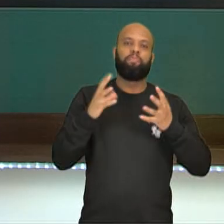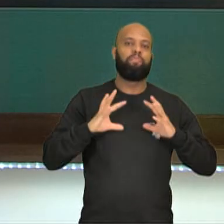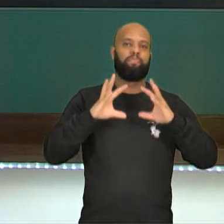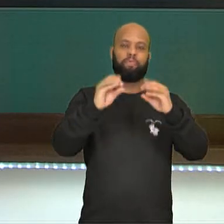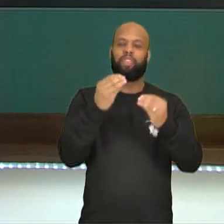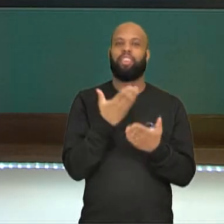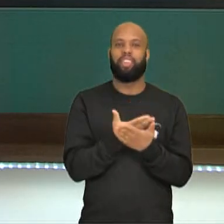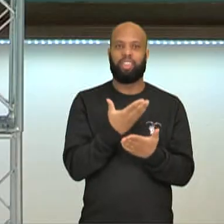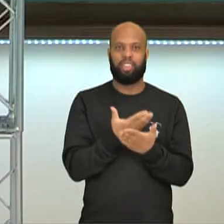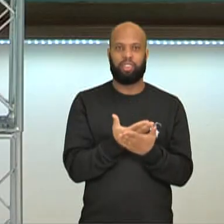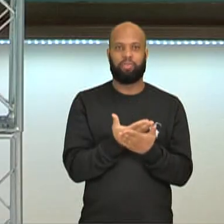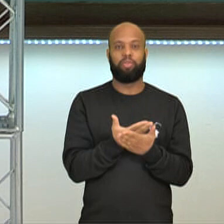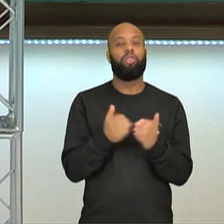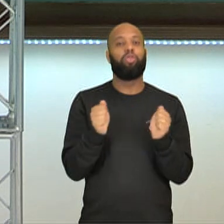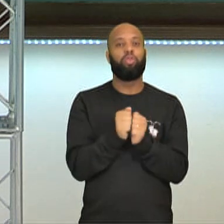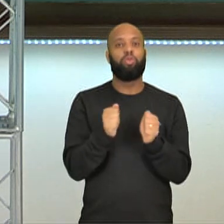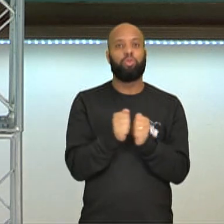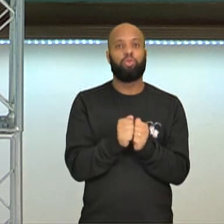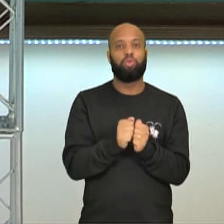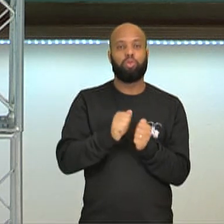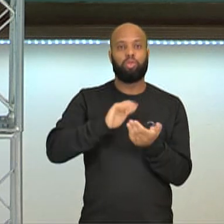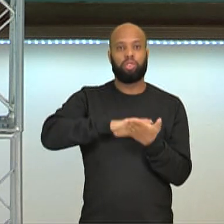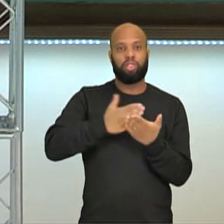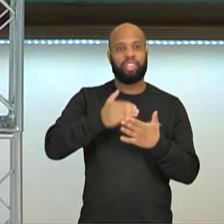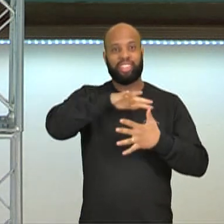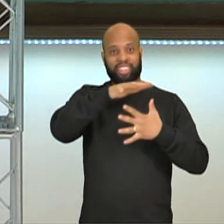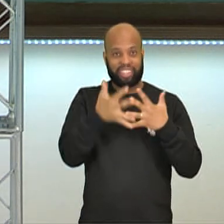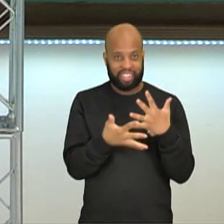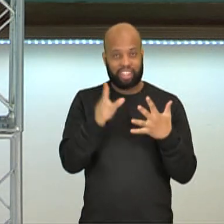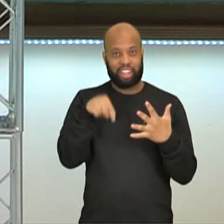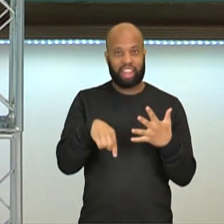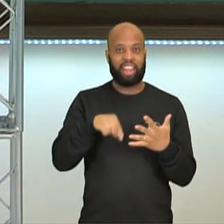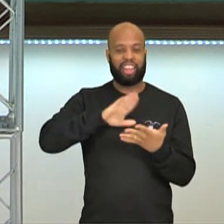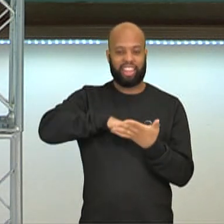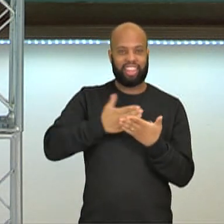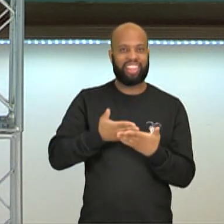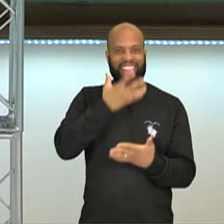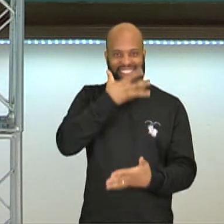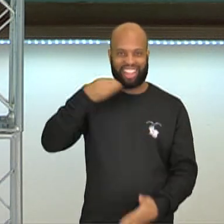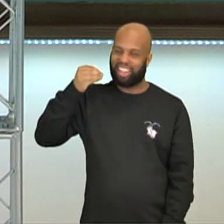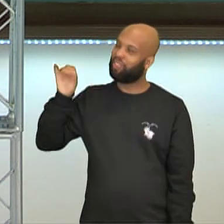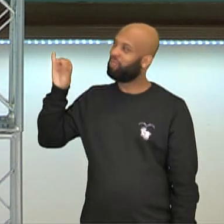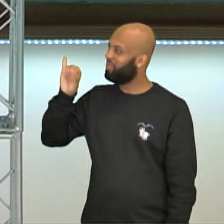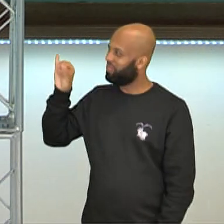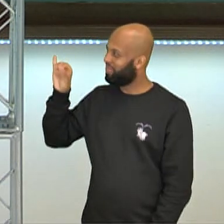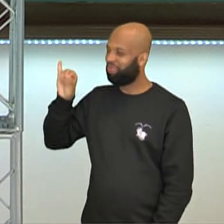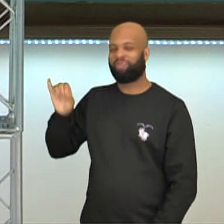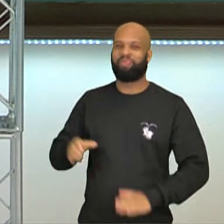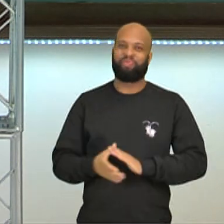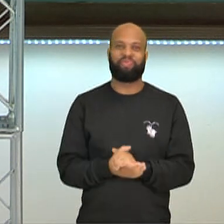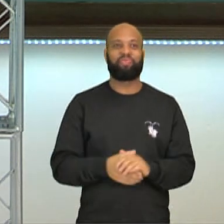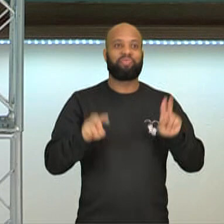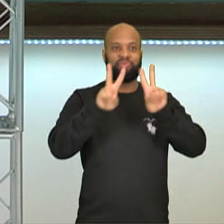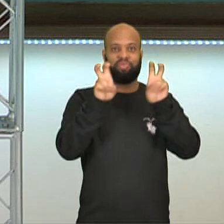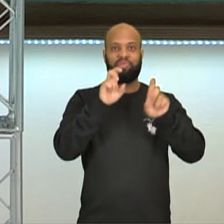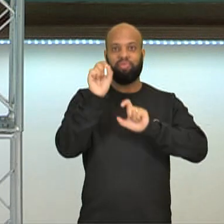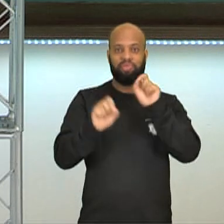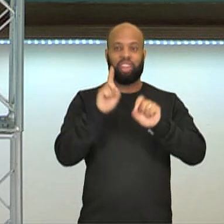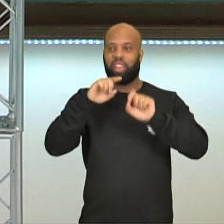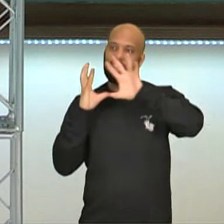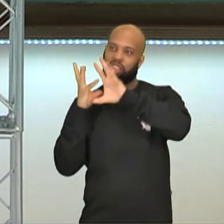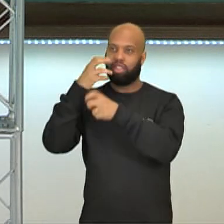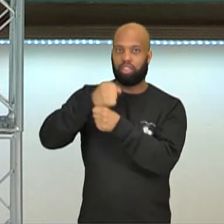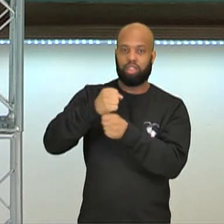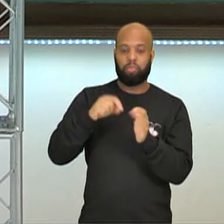para esta aula, junto conosco, fazendo interpretação de Libras, professor Natan. Tema, retomada,